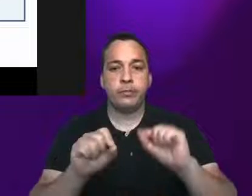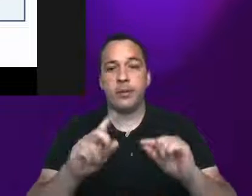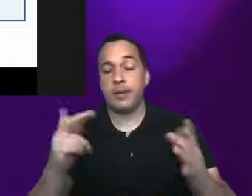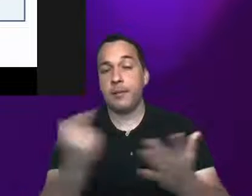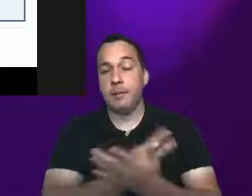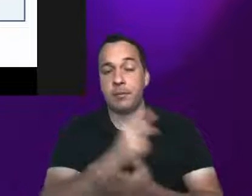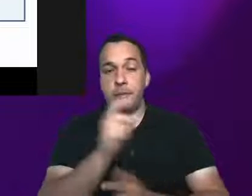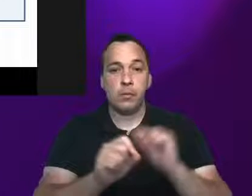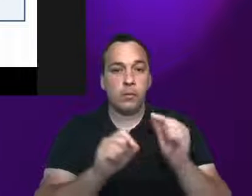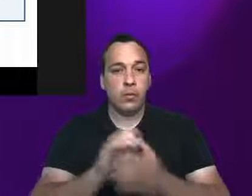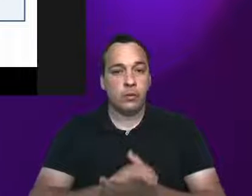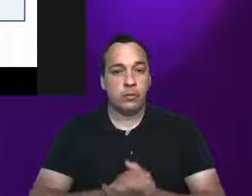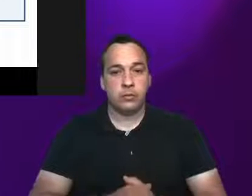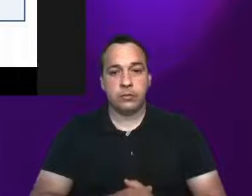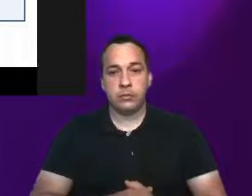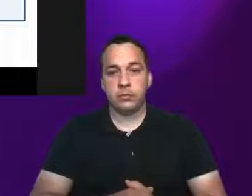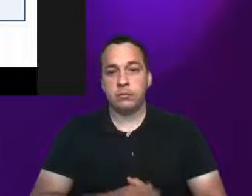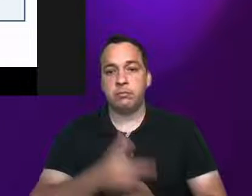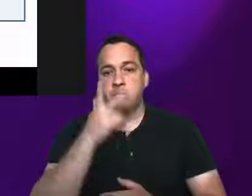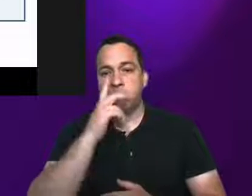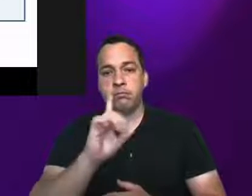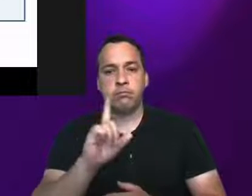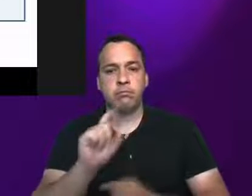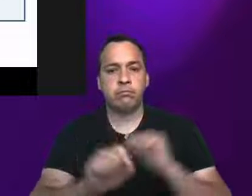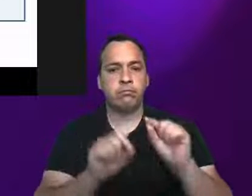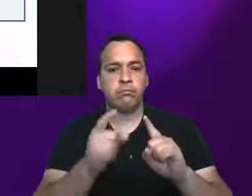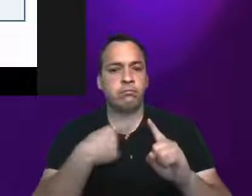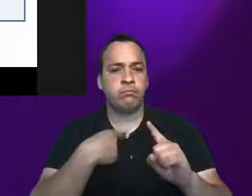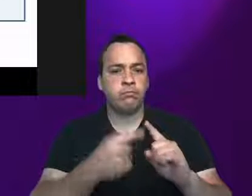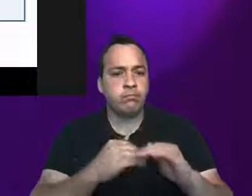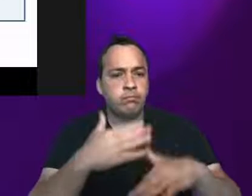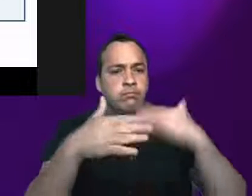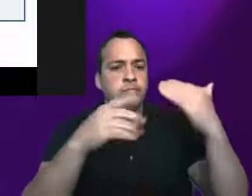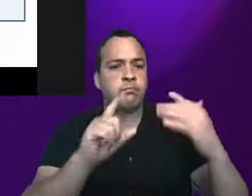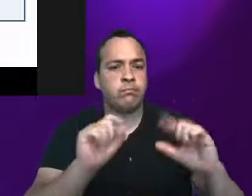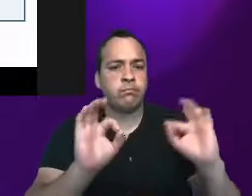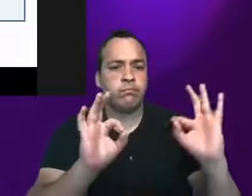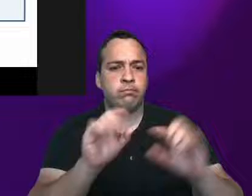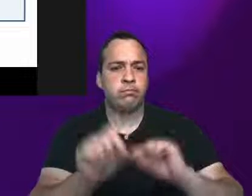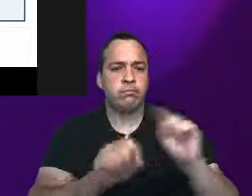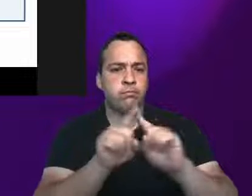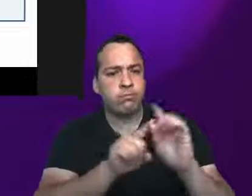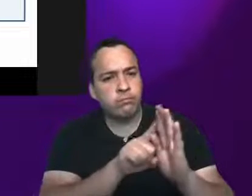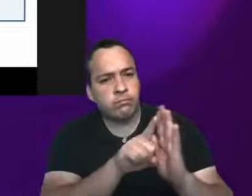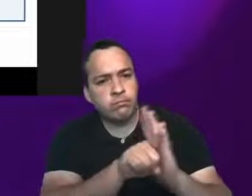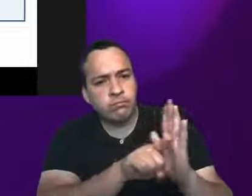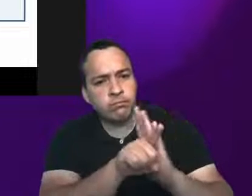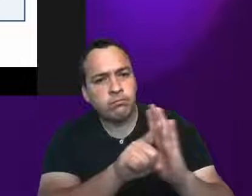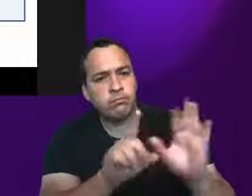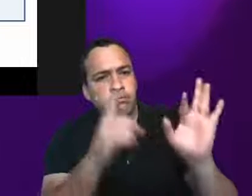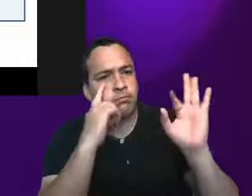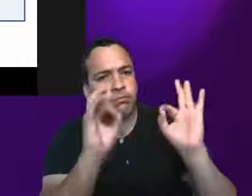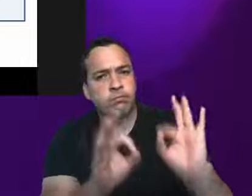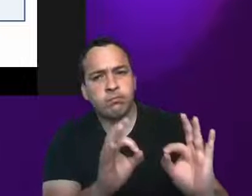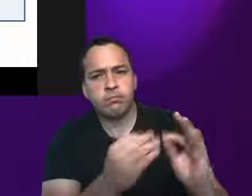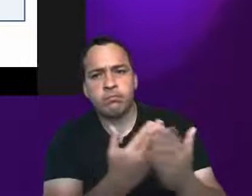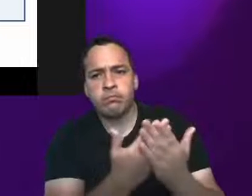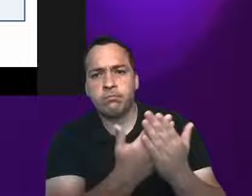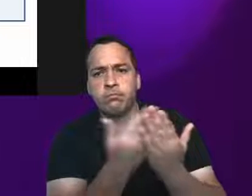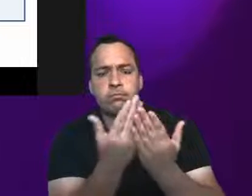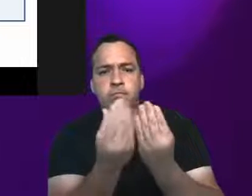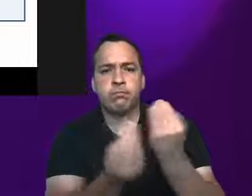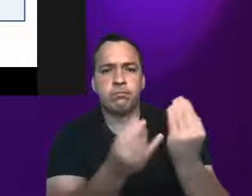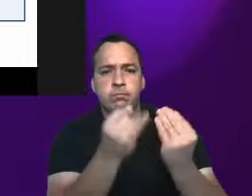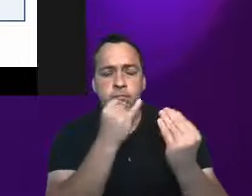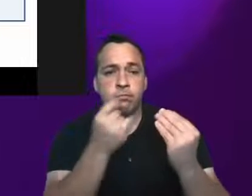não progredir para o estágio 3 ou estágio 3D. Ou seja, baseado no teste de estresse de furosemida, eu tenho uma acurácia